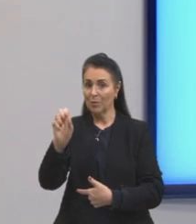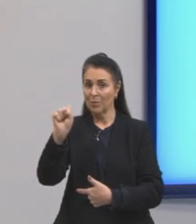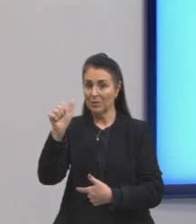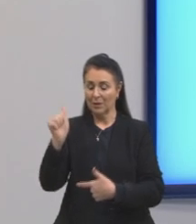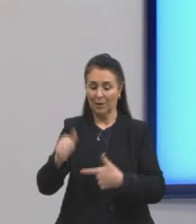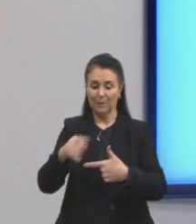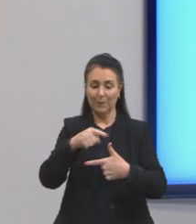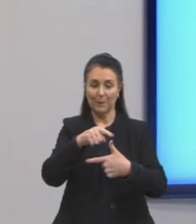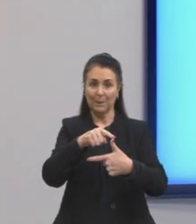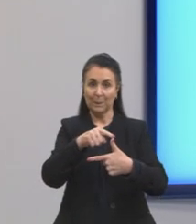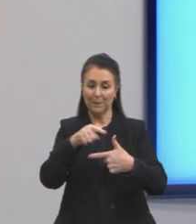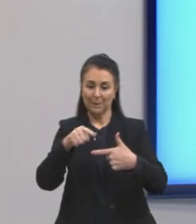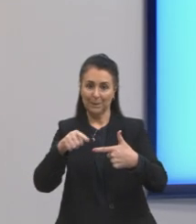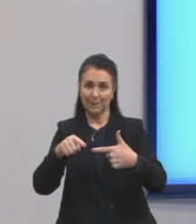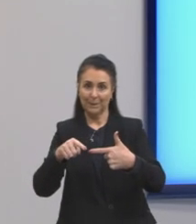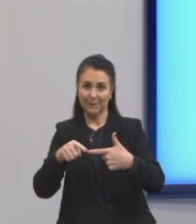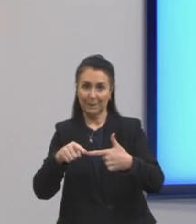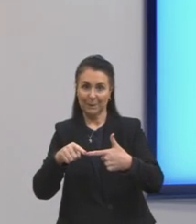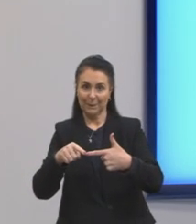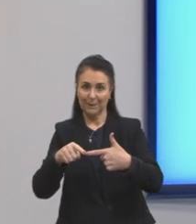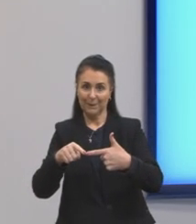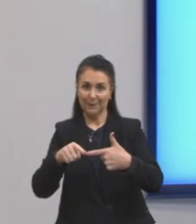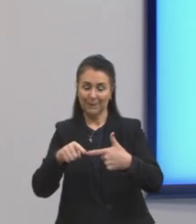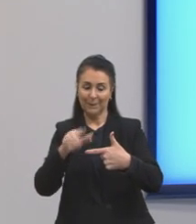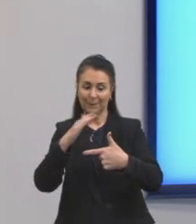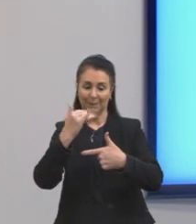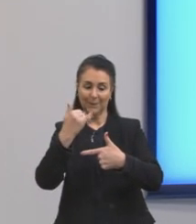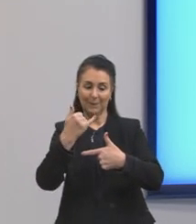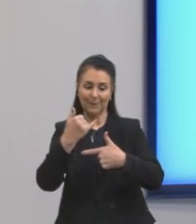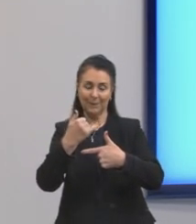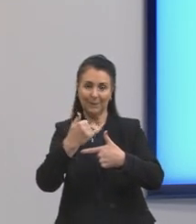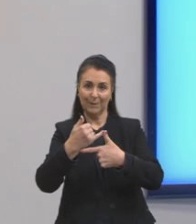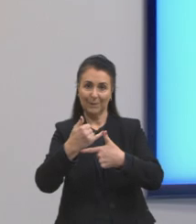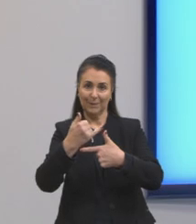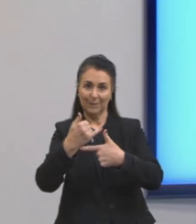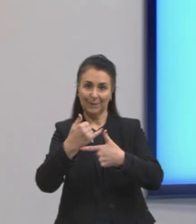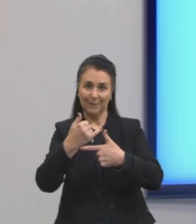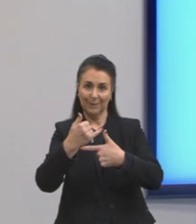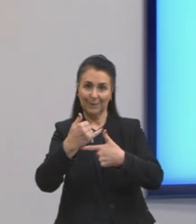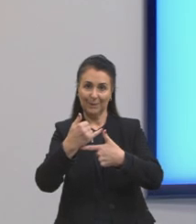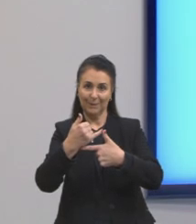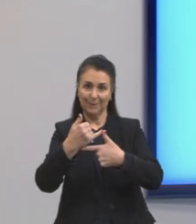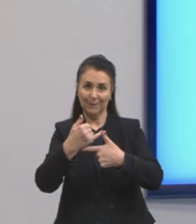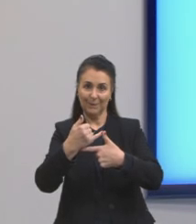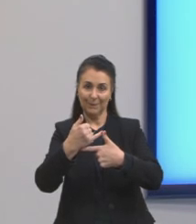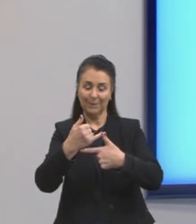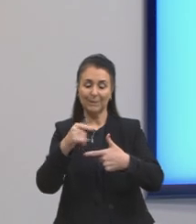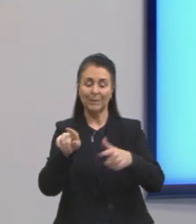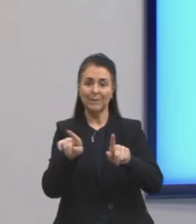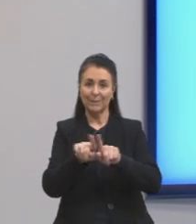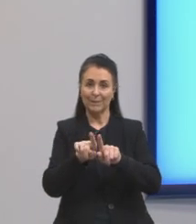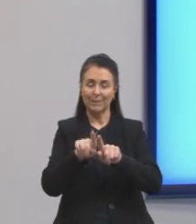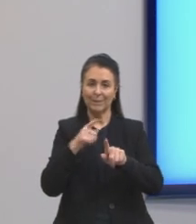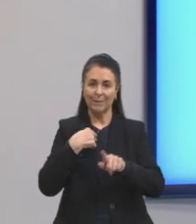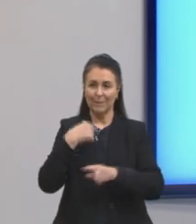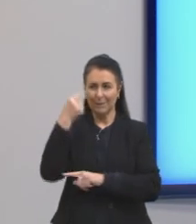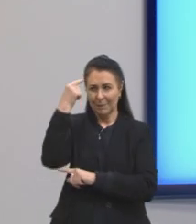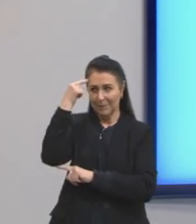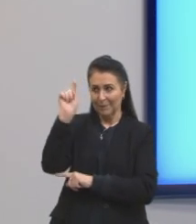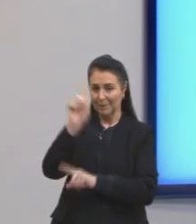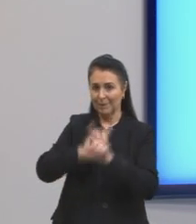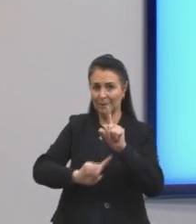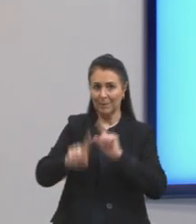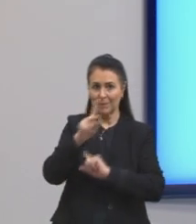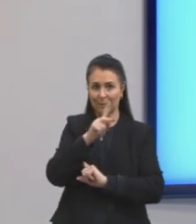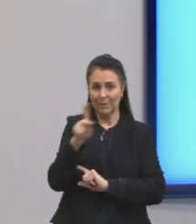maior sempre hipotenusa será o lado maior no triângulo retângulo também existe a ideia então alguns